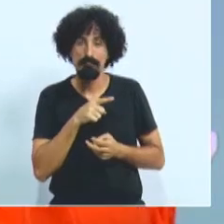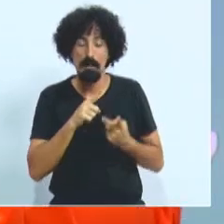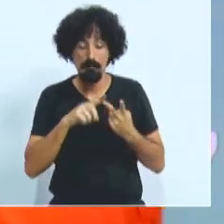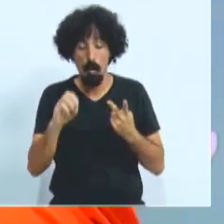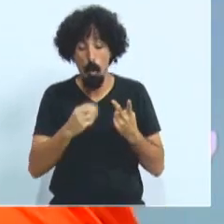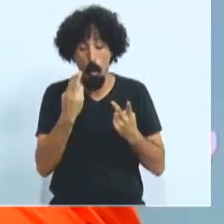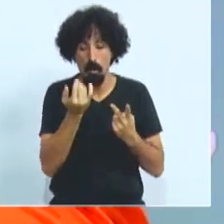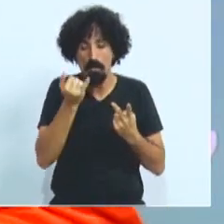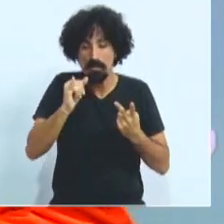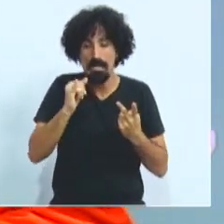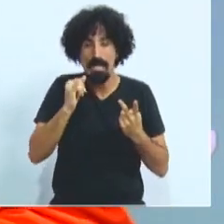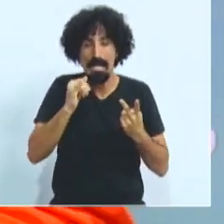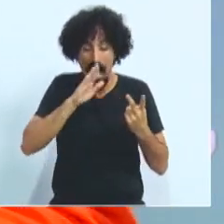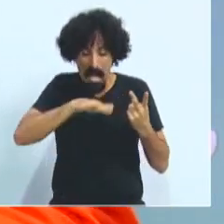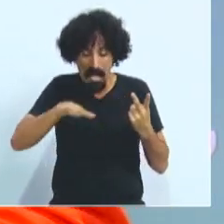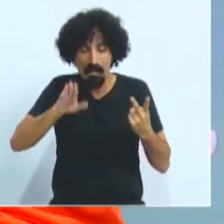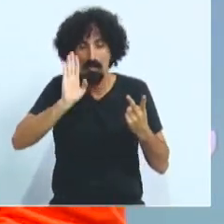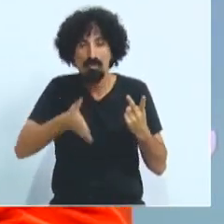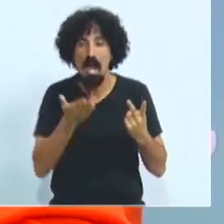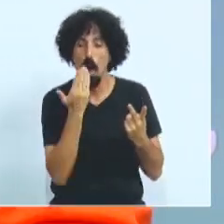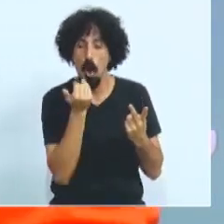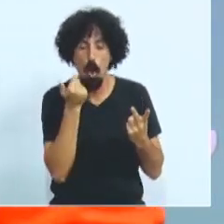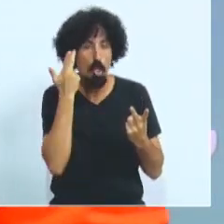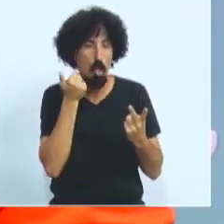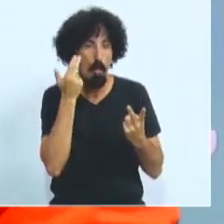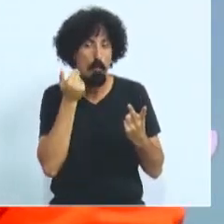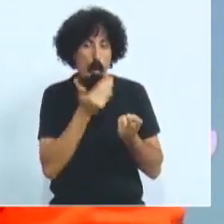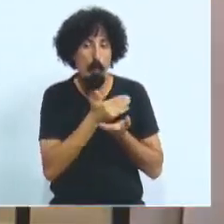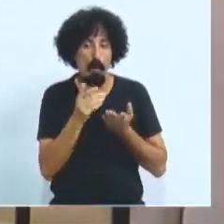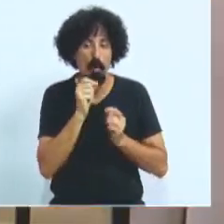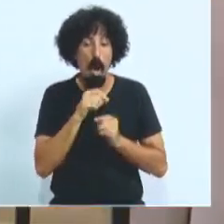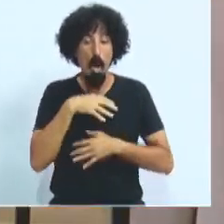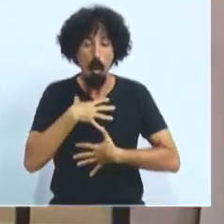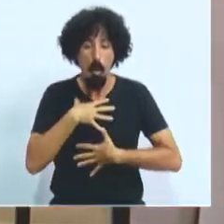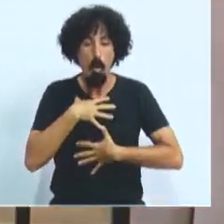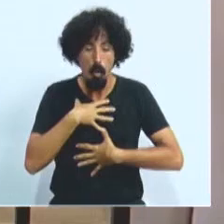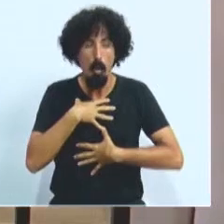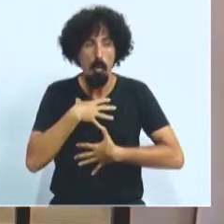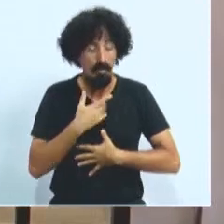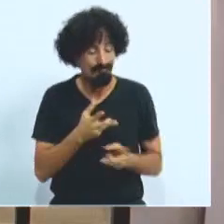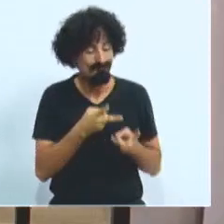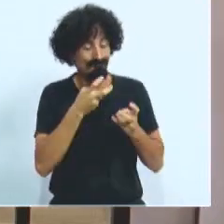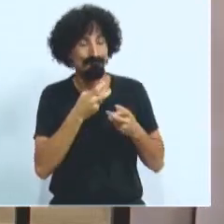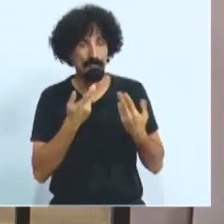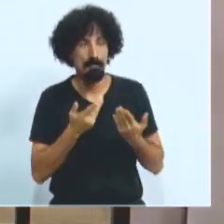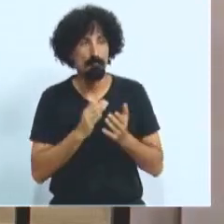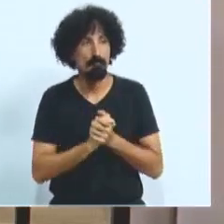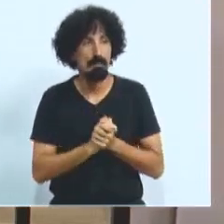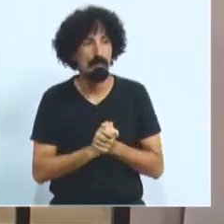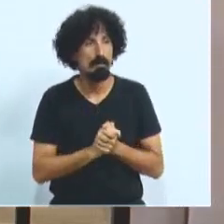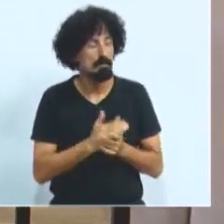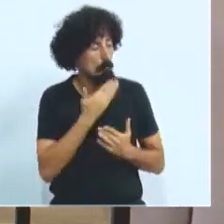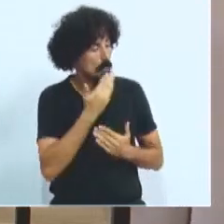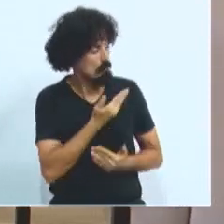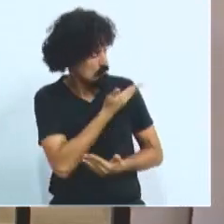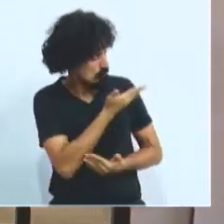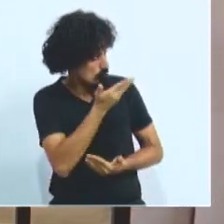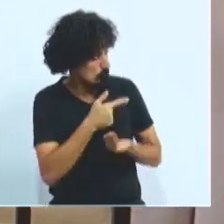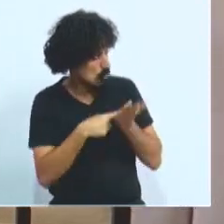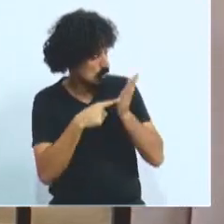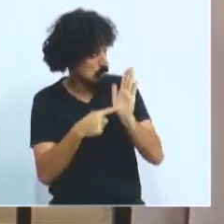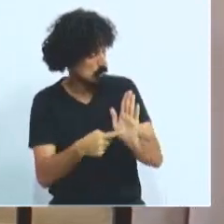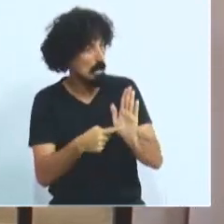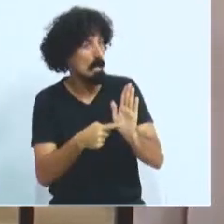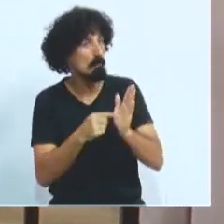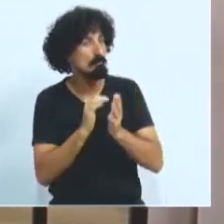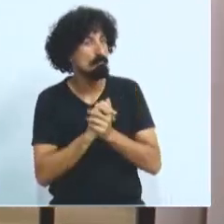Ela começa a cuspir, tenta vomitar, tenta tossir e não consegue. Soldado Naira, vou pedir para você mostrar ali então para a nossa câmera 3,